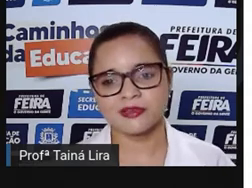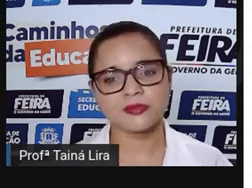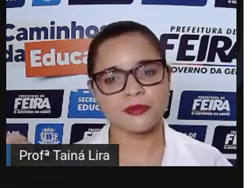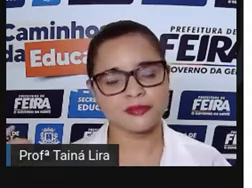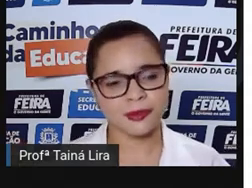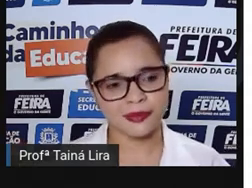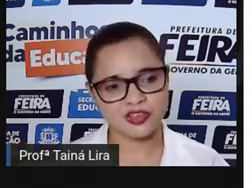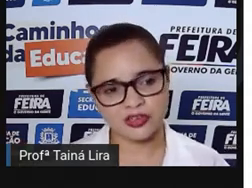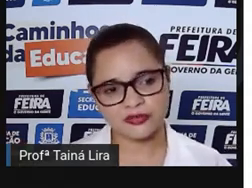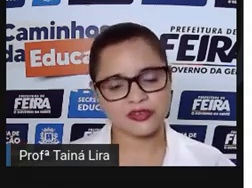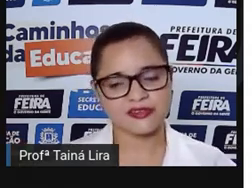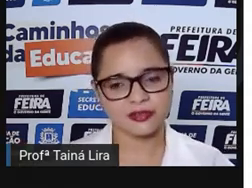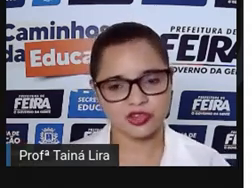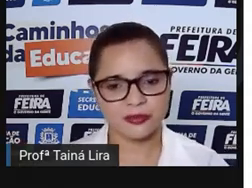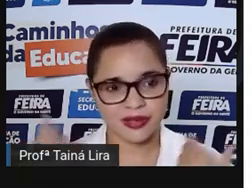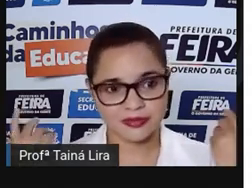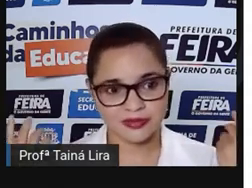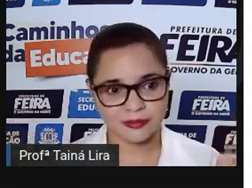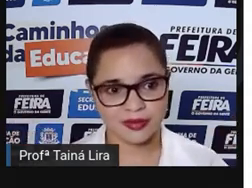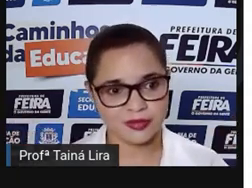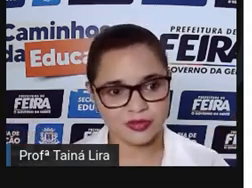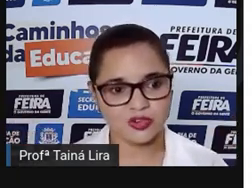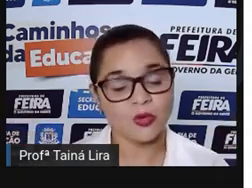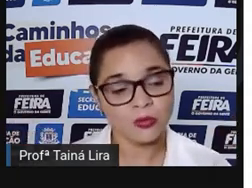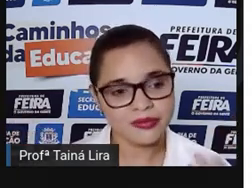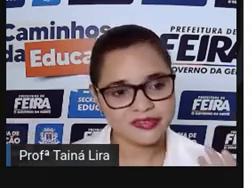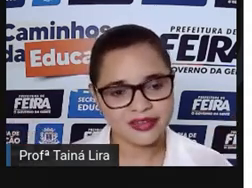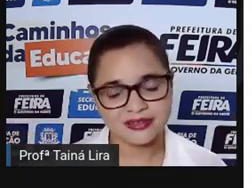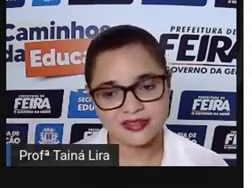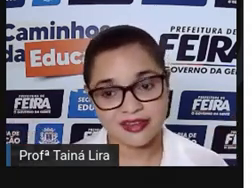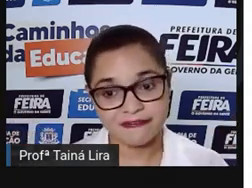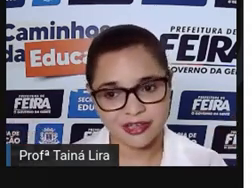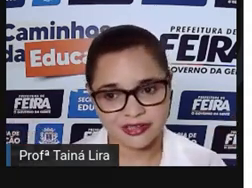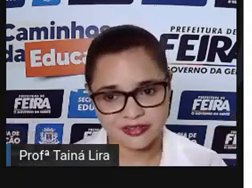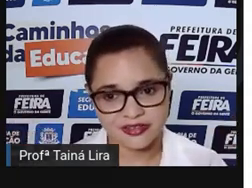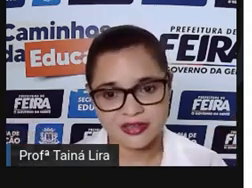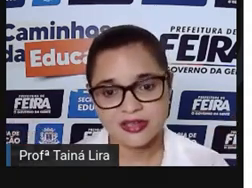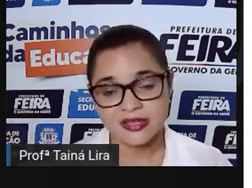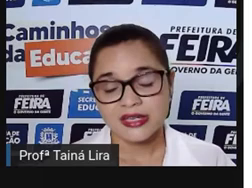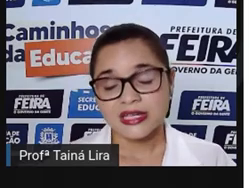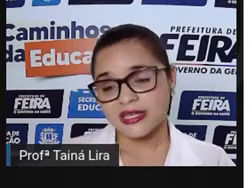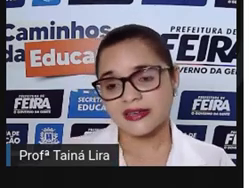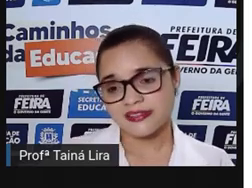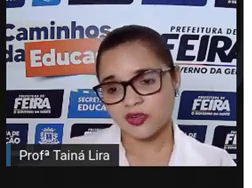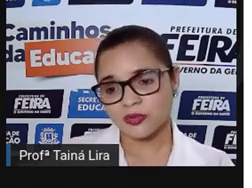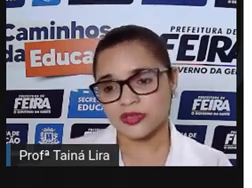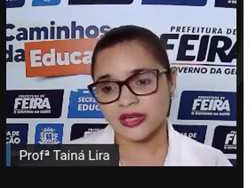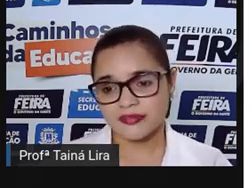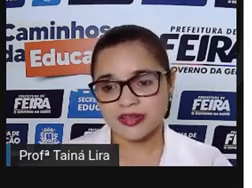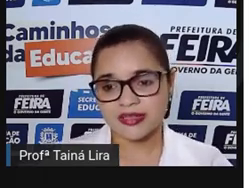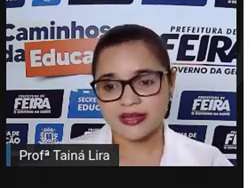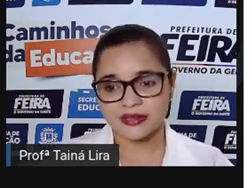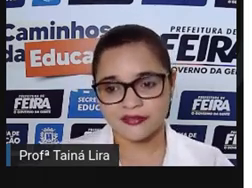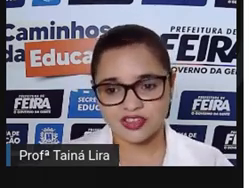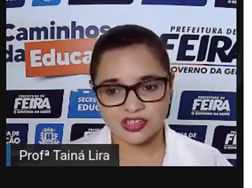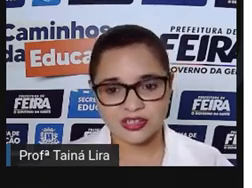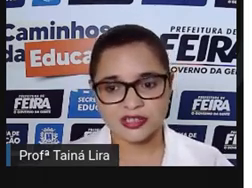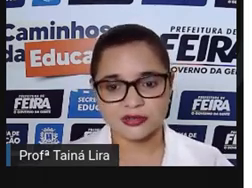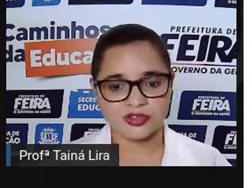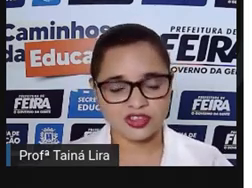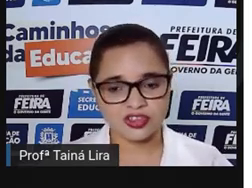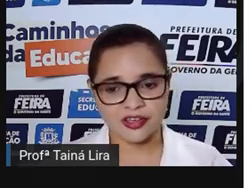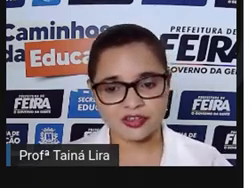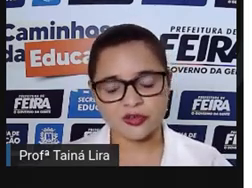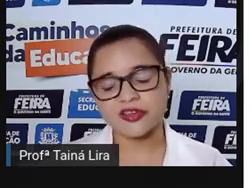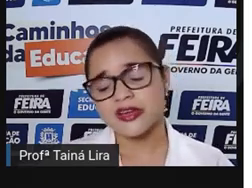na época dos povos primitivos, que são chamados também de homens, né, das cavernas, e eles comunicavam aí através de